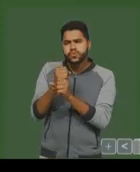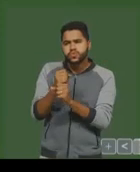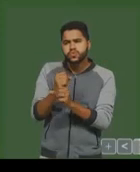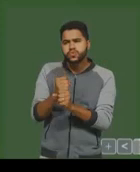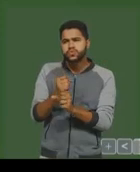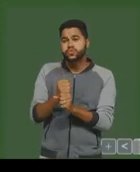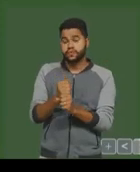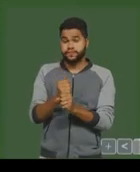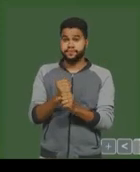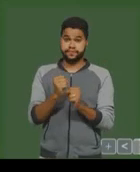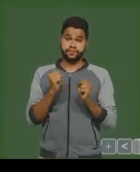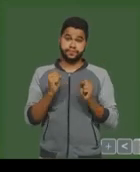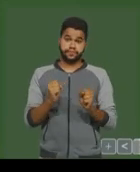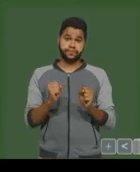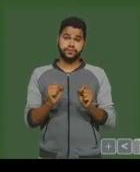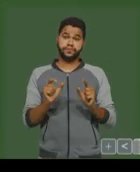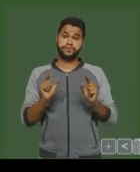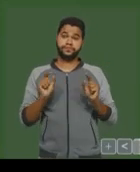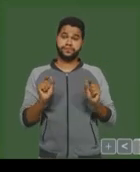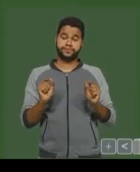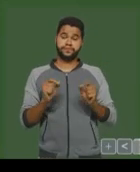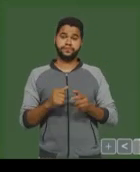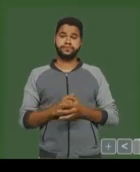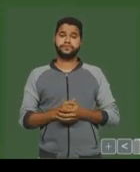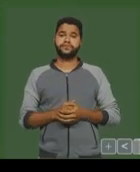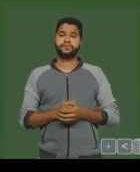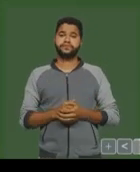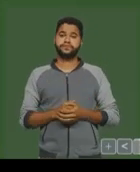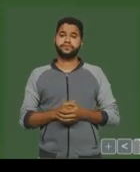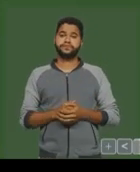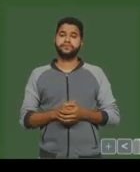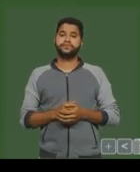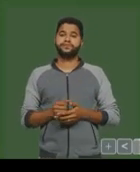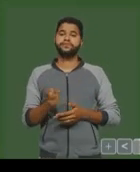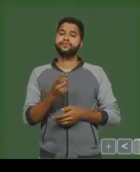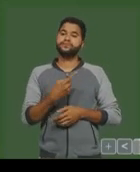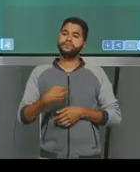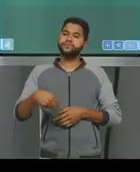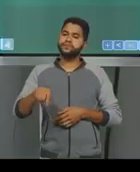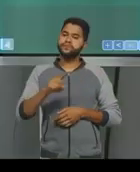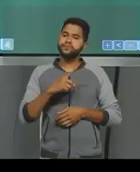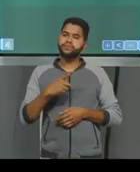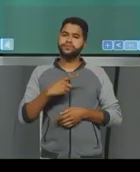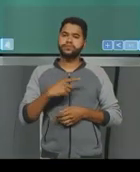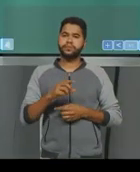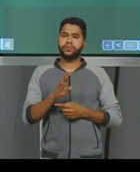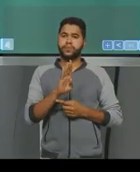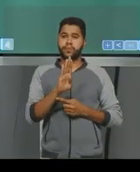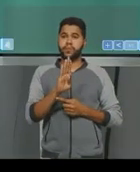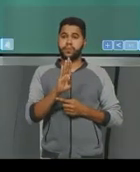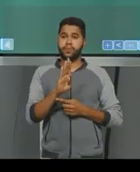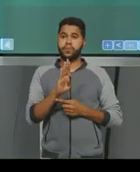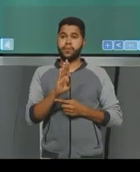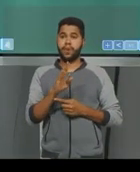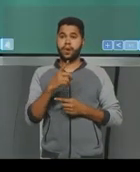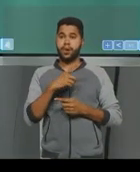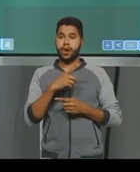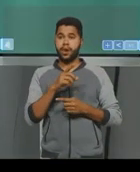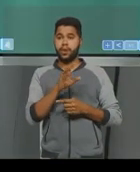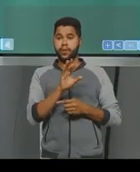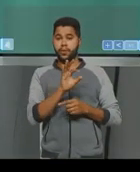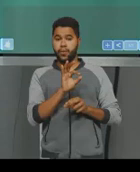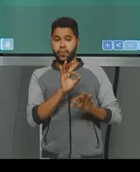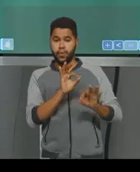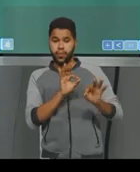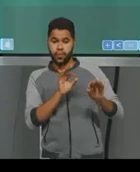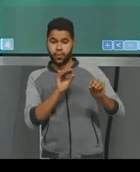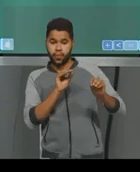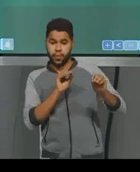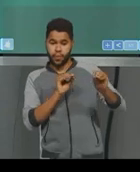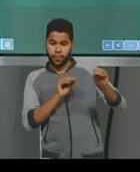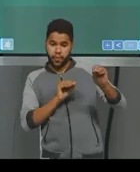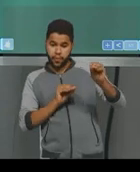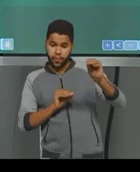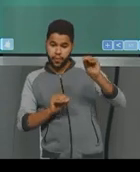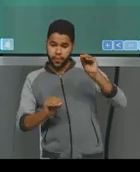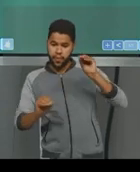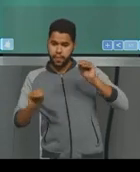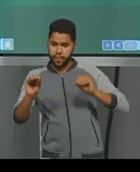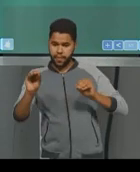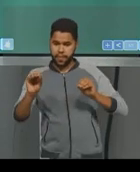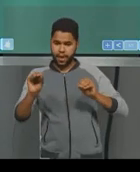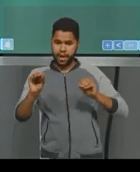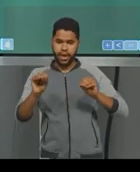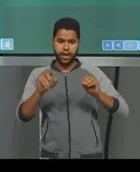nós podemos fazer assim, né? Ó. Se a gente passar este B aqui para o lado de lá, usando a operação inversa, está dividindo, vai